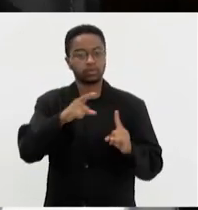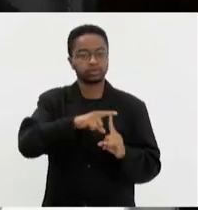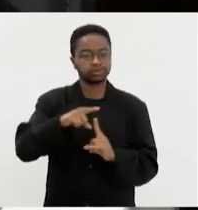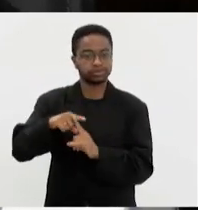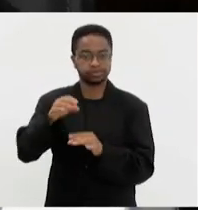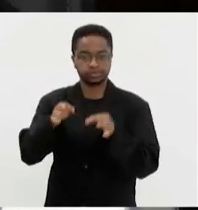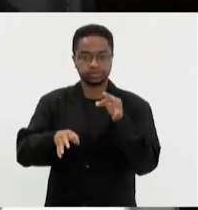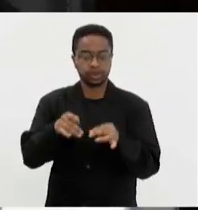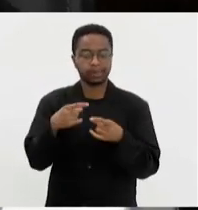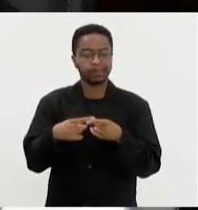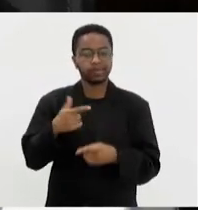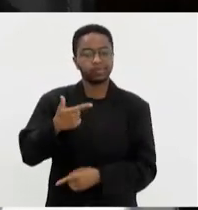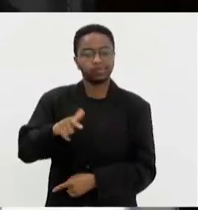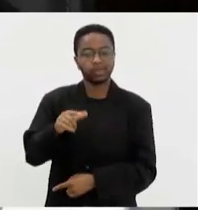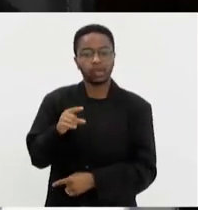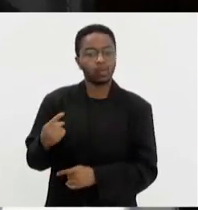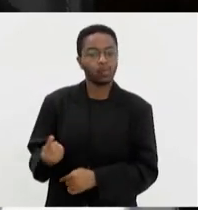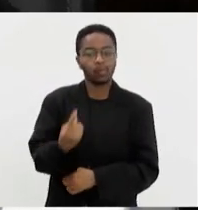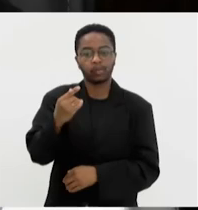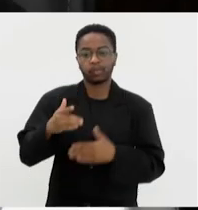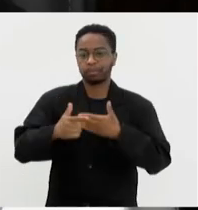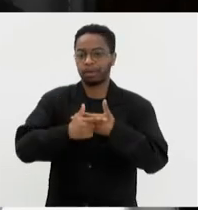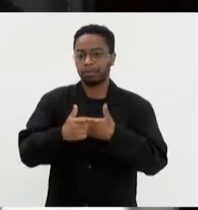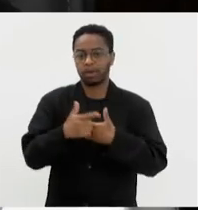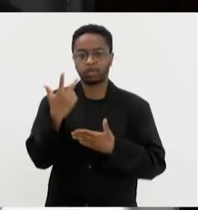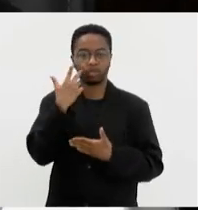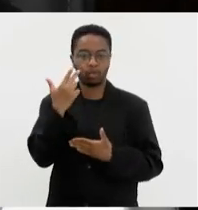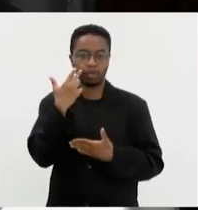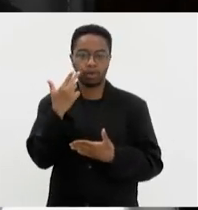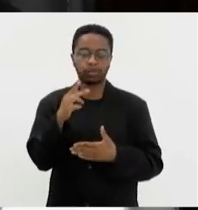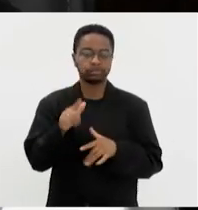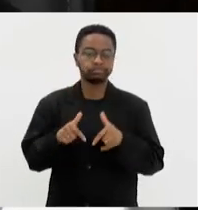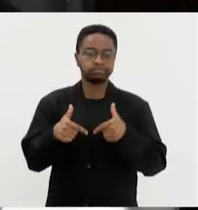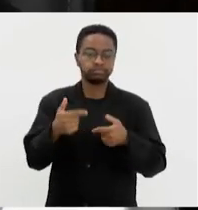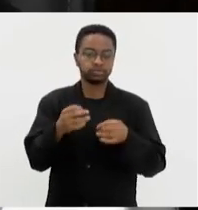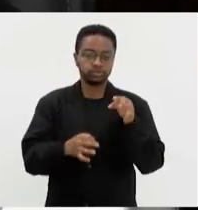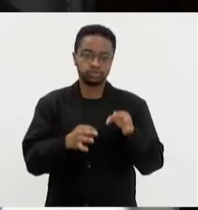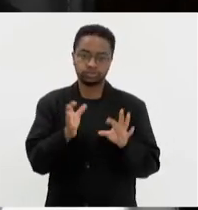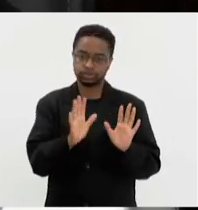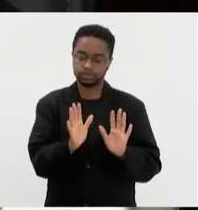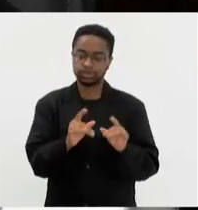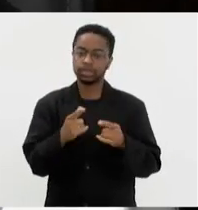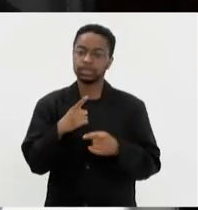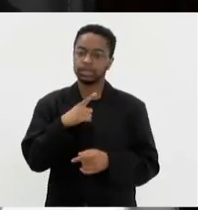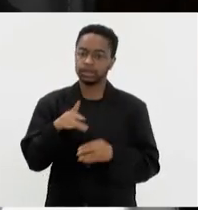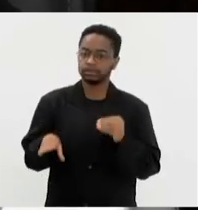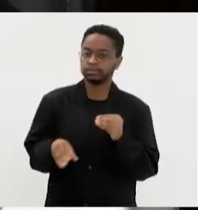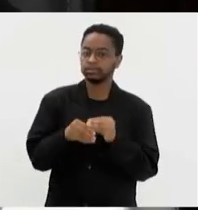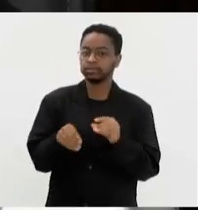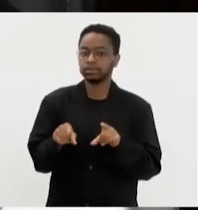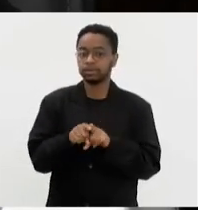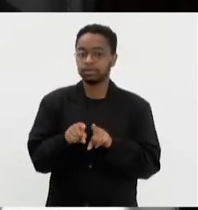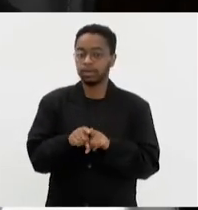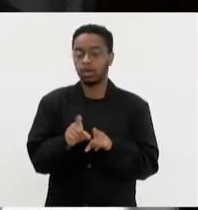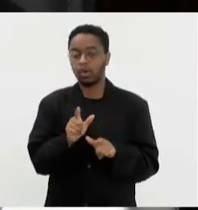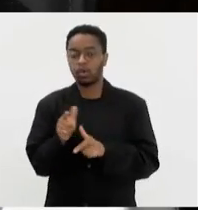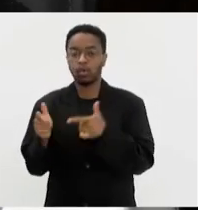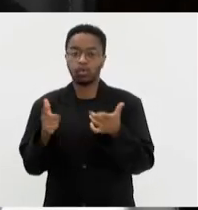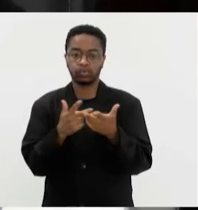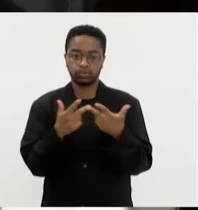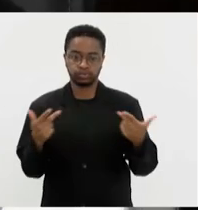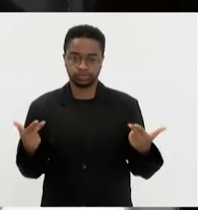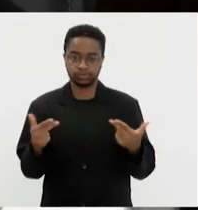ela não tem só aquela função normal jurisdicional né além dessa função jurisdicional ela tem outras